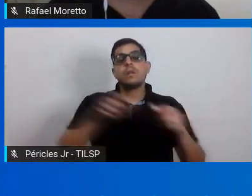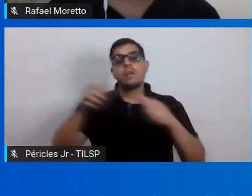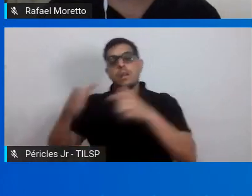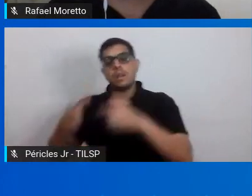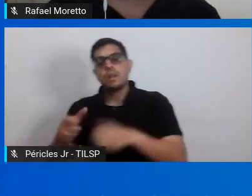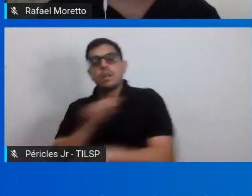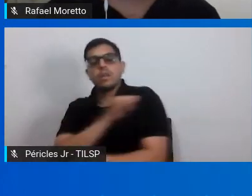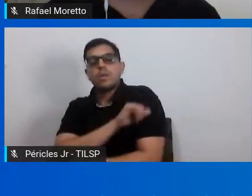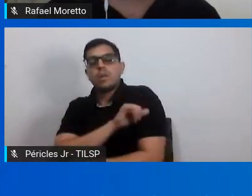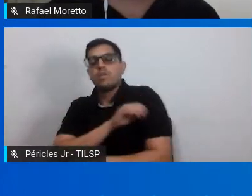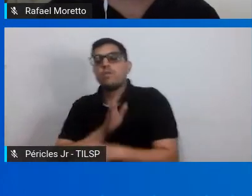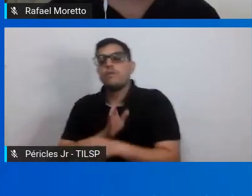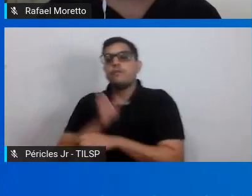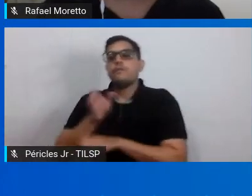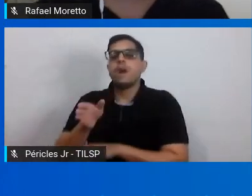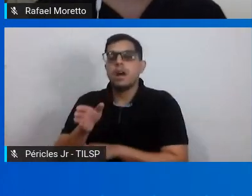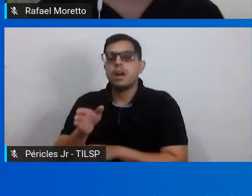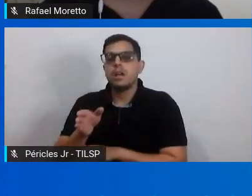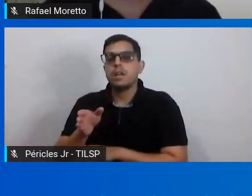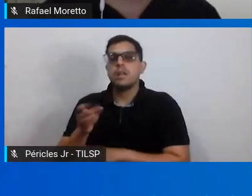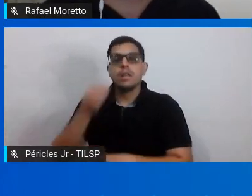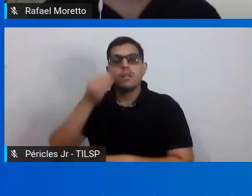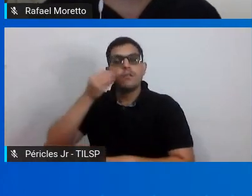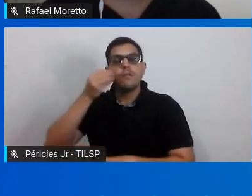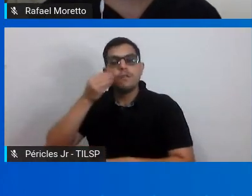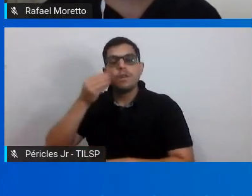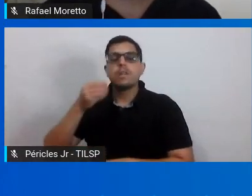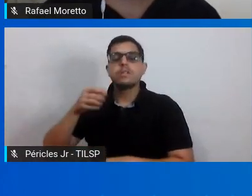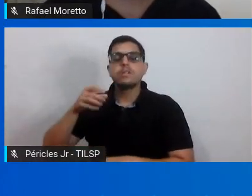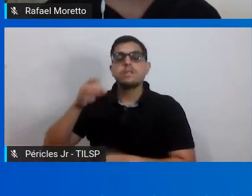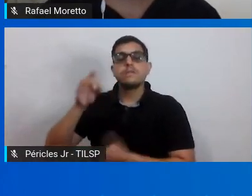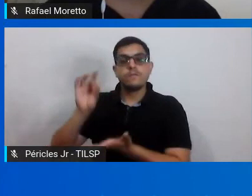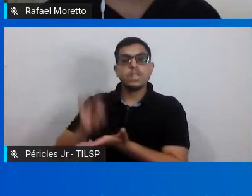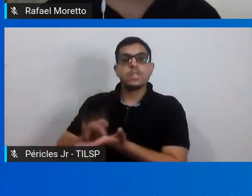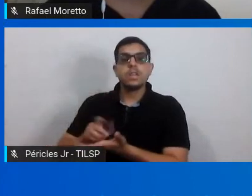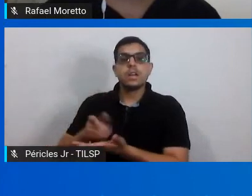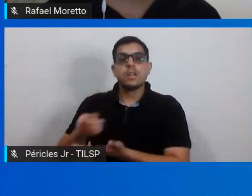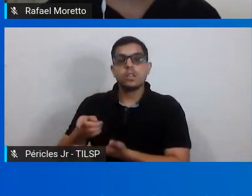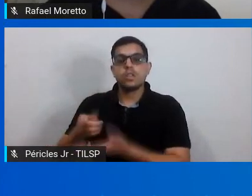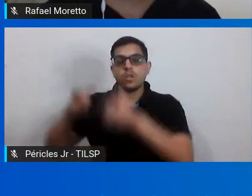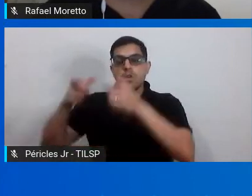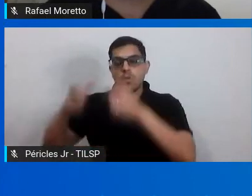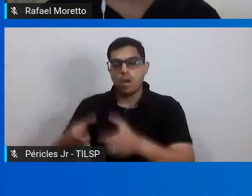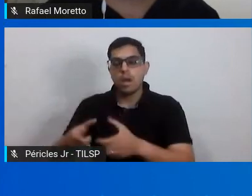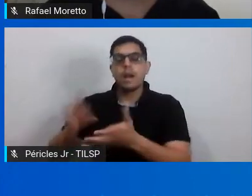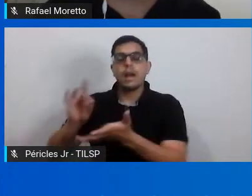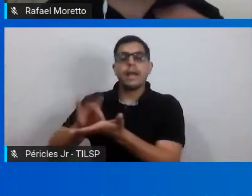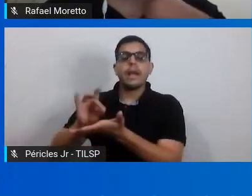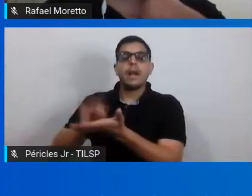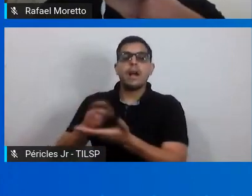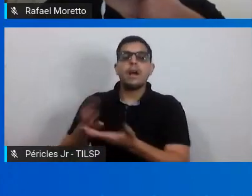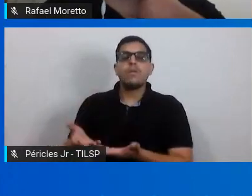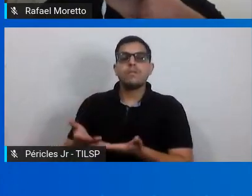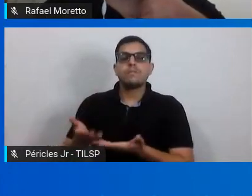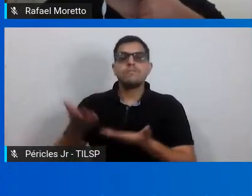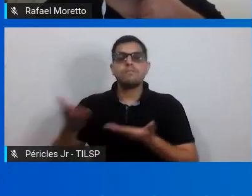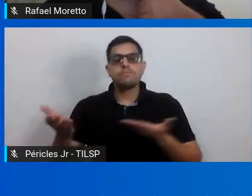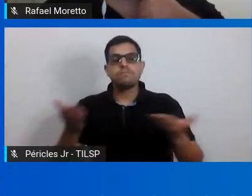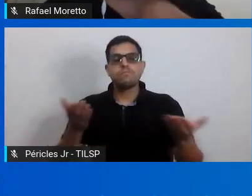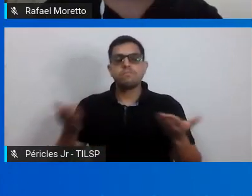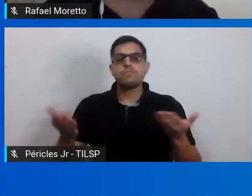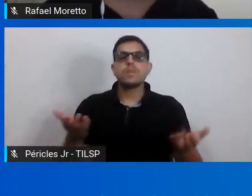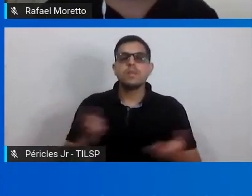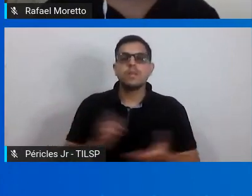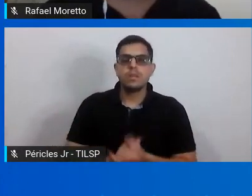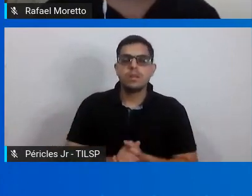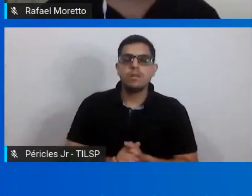por exemplo de flipped classroom entendeu que são oportunidades muito ricas e que só que precisa de uma concepção